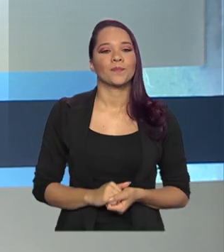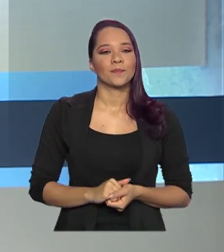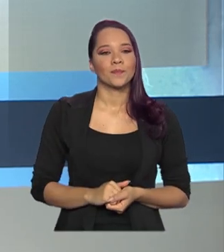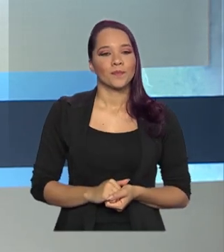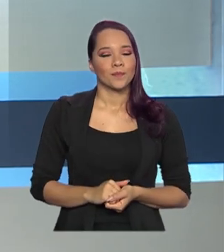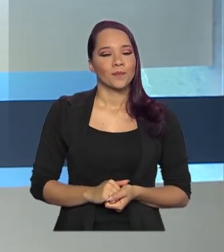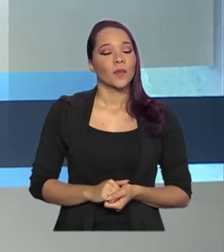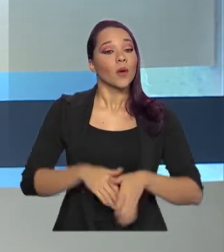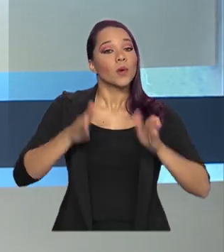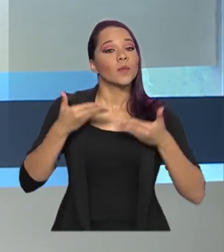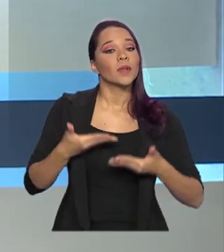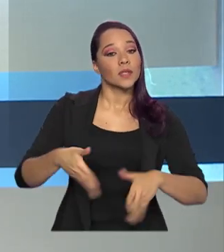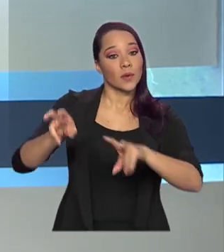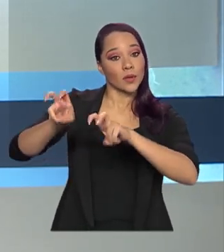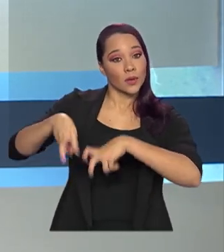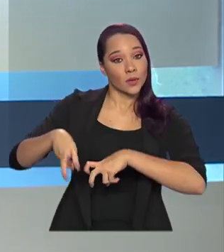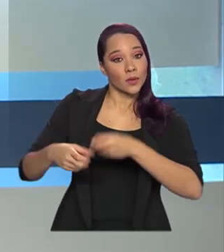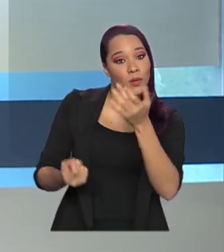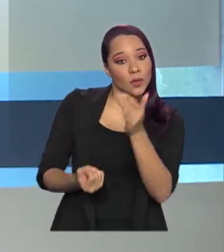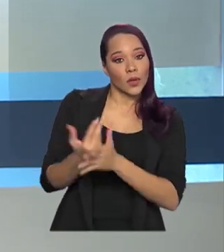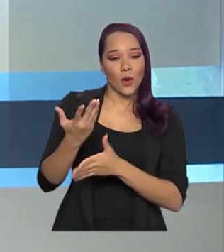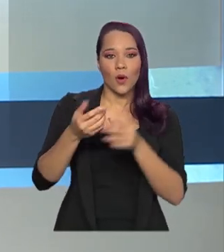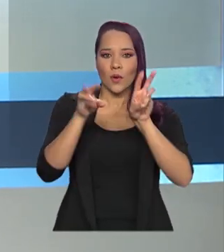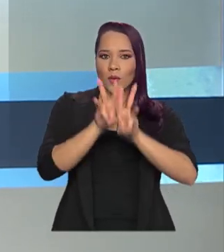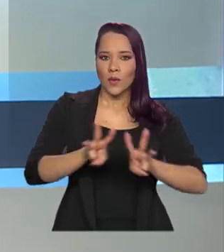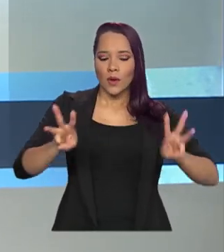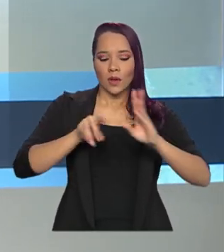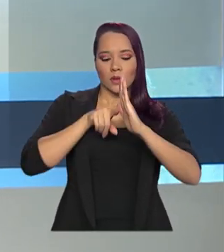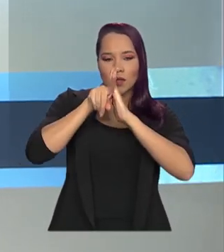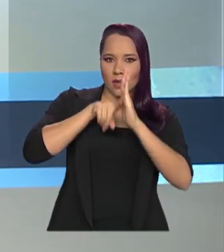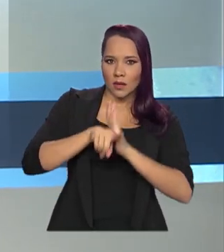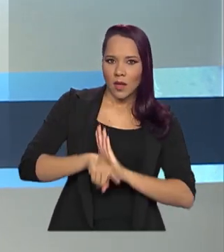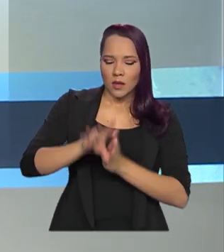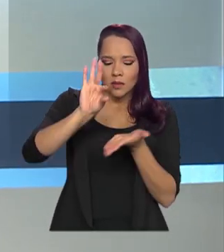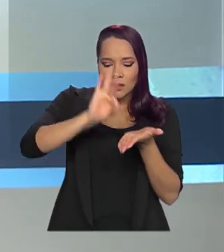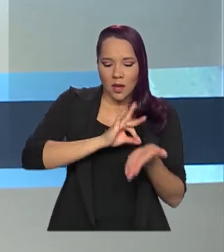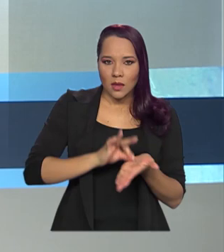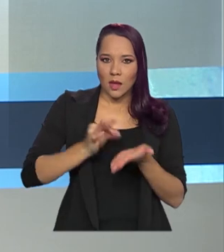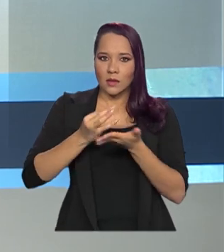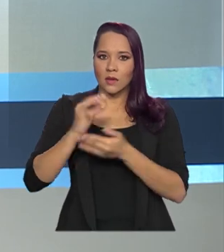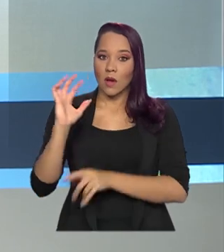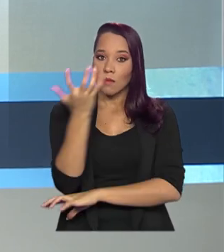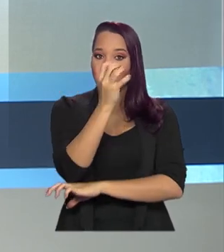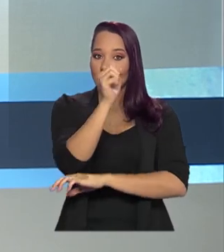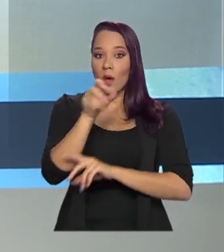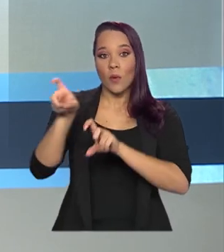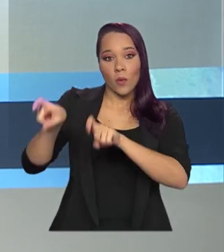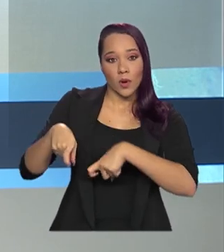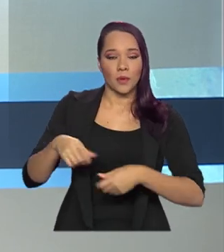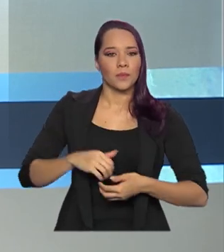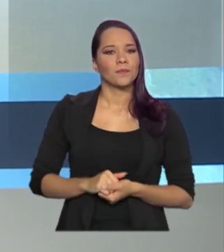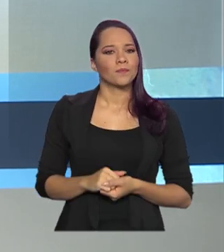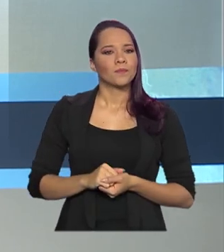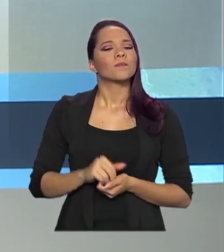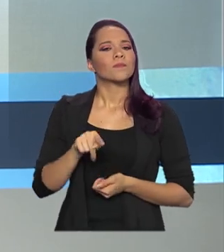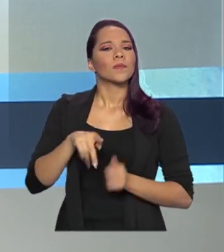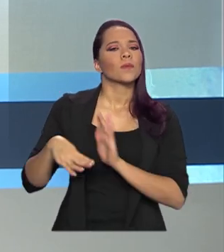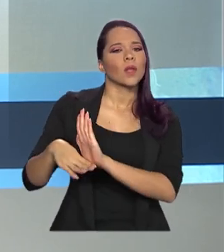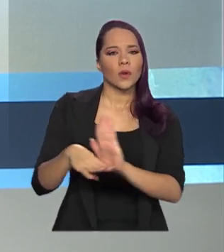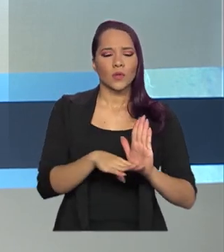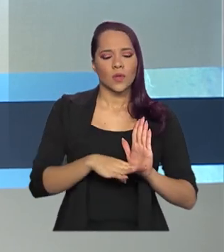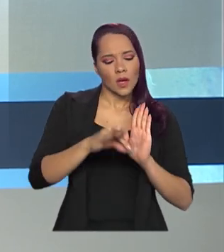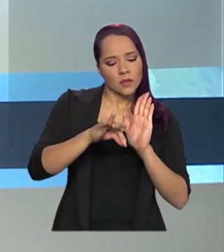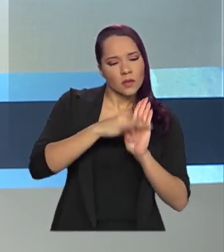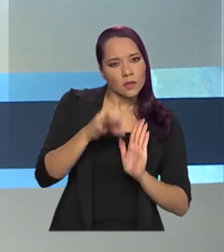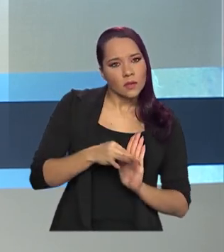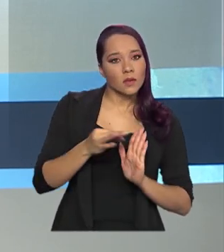O Ministério da Agricultura criou uma plataforma de análise do Cadastro Ambiental Rural. A ferramenta vai agilizar o processo de inscrição